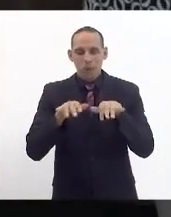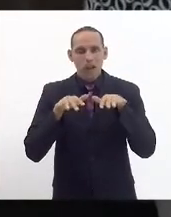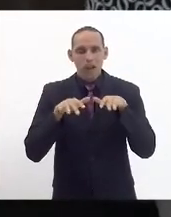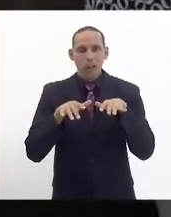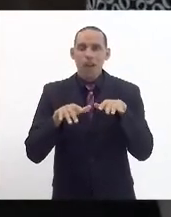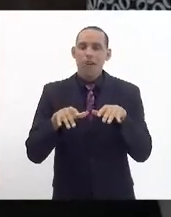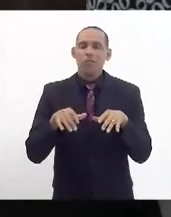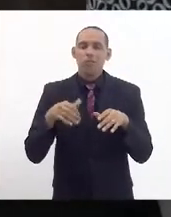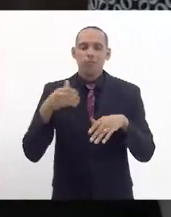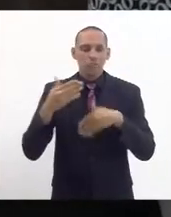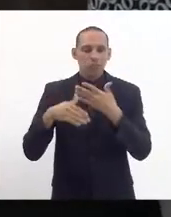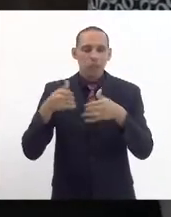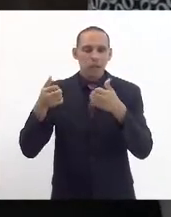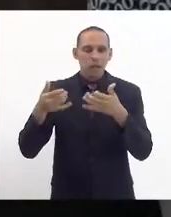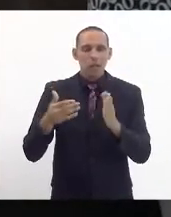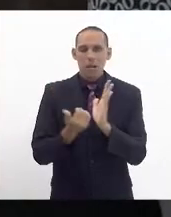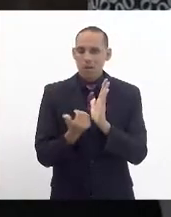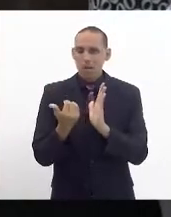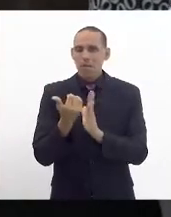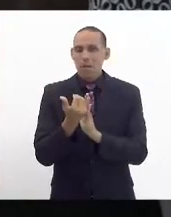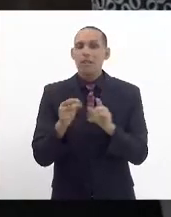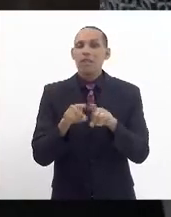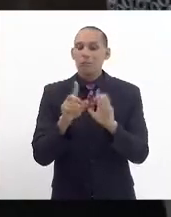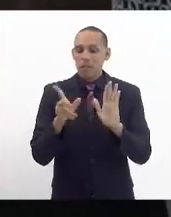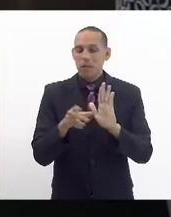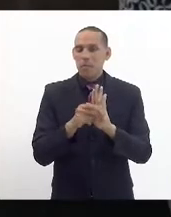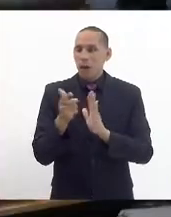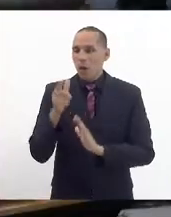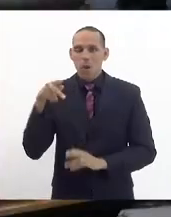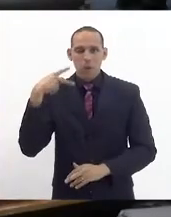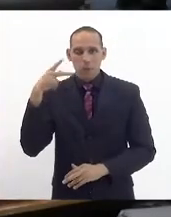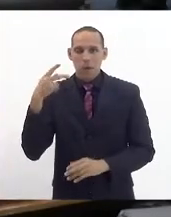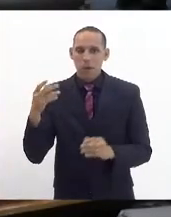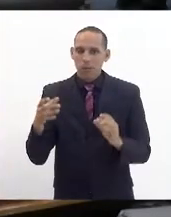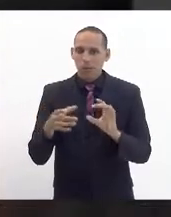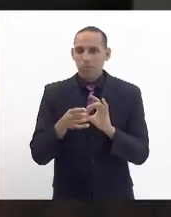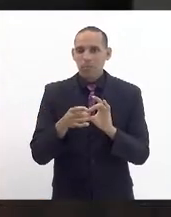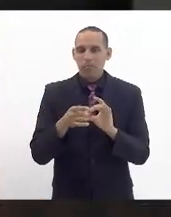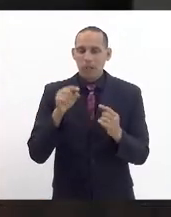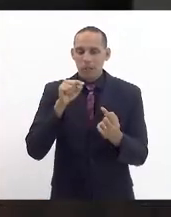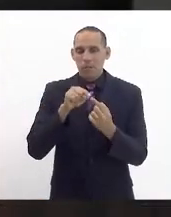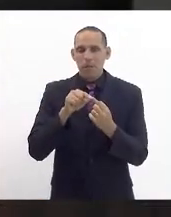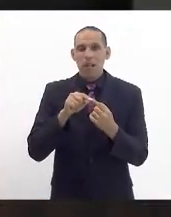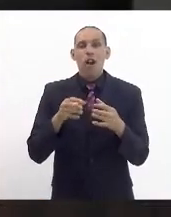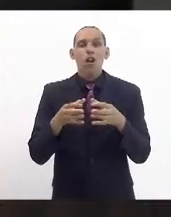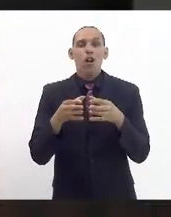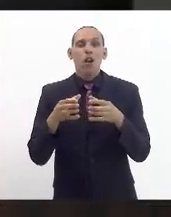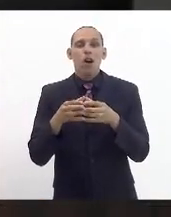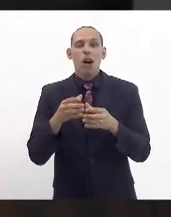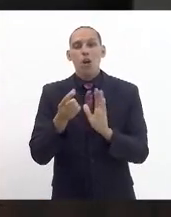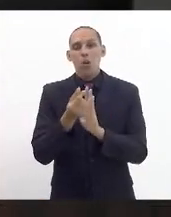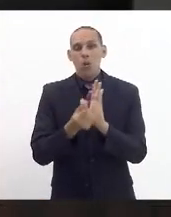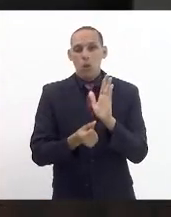as emendas concebidas pelos diversos parlamentares. Favorável. Pela Comissão de Orçamento, deputado Márcio Pacheco.